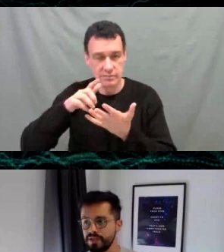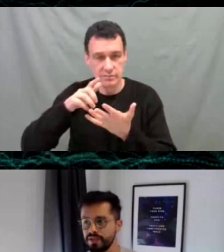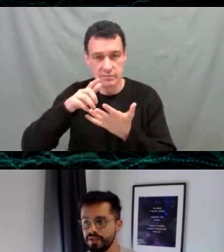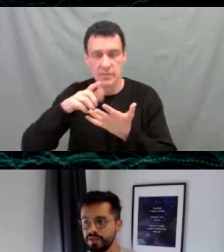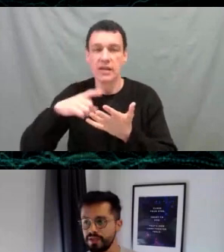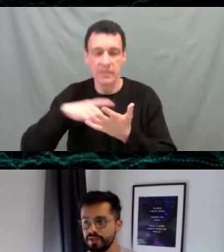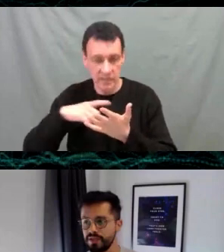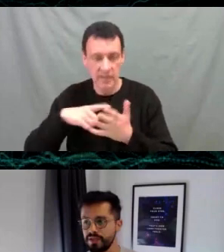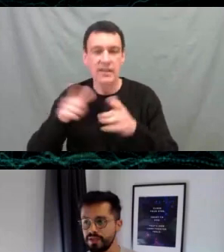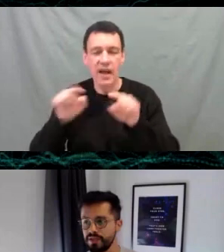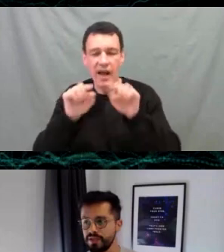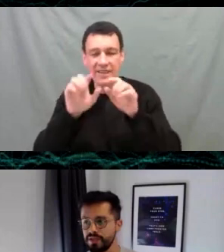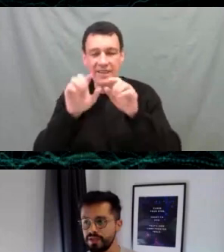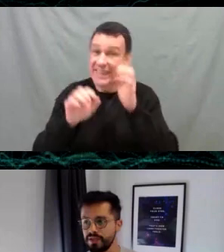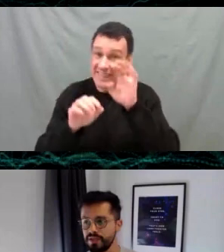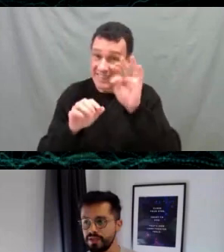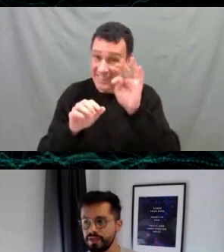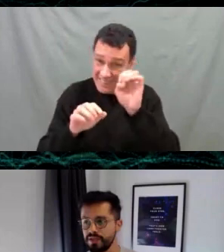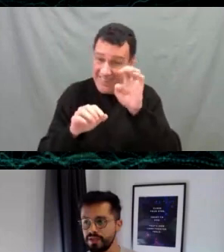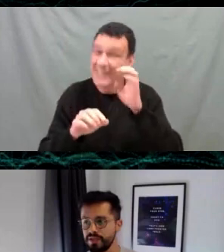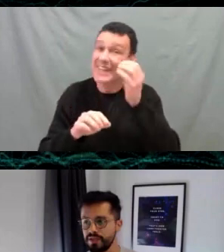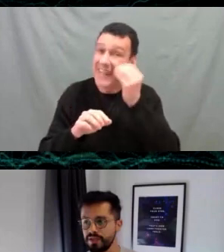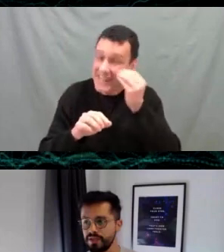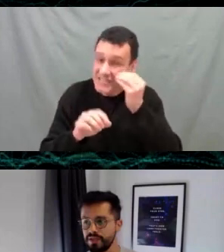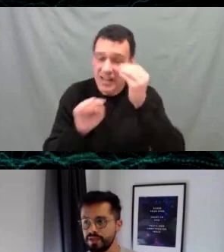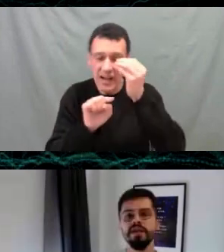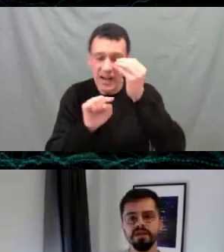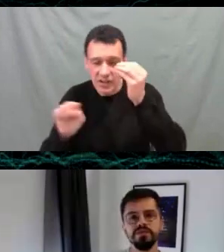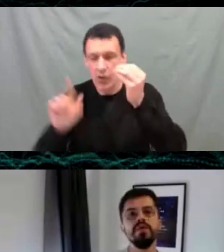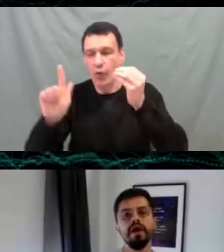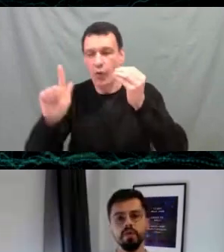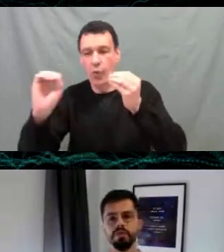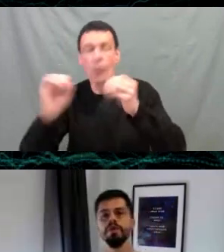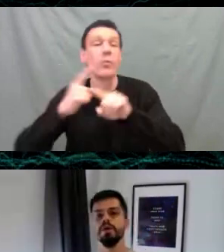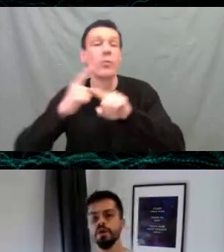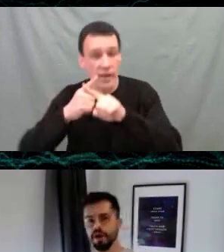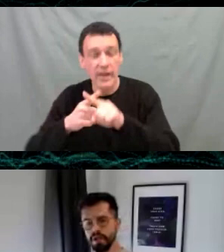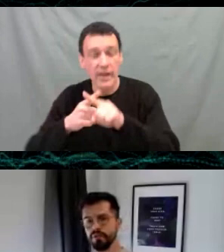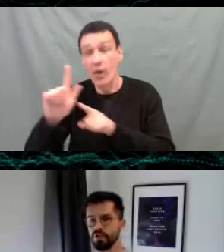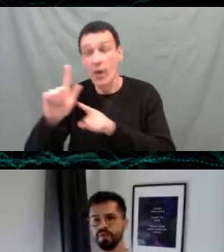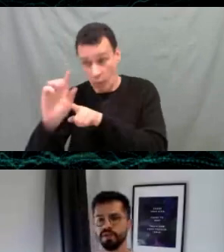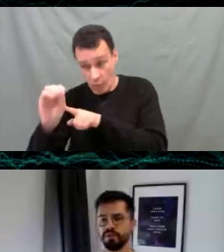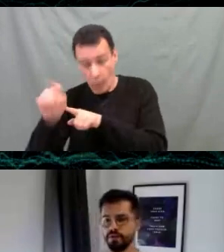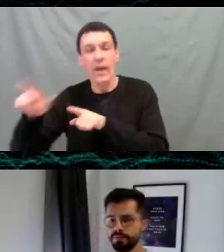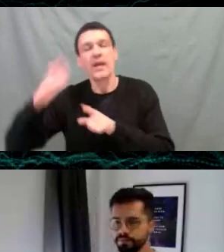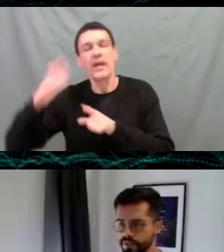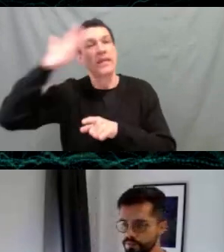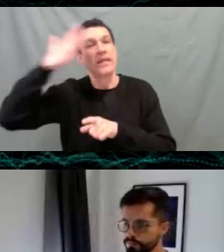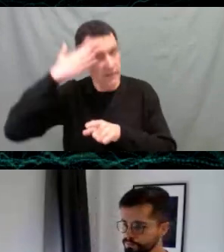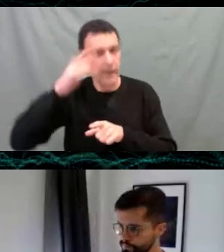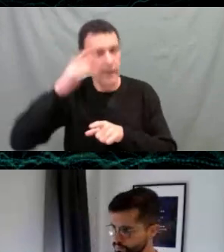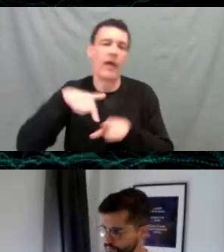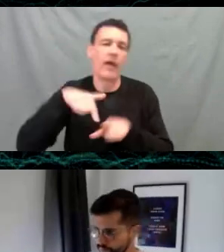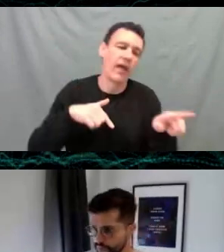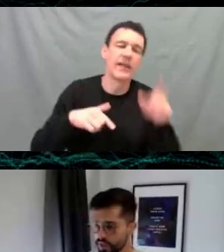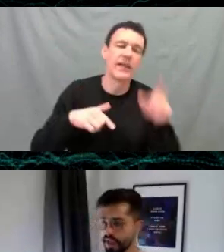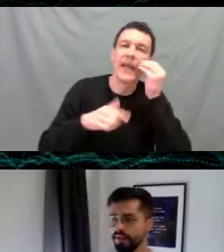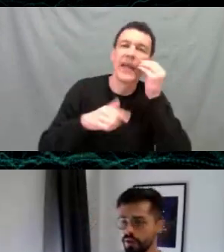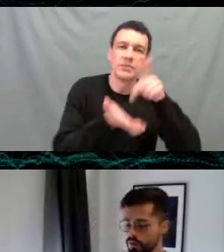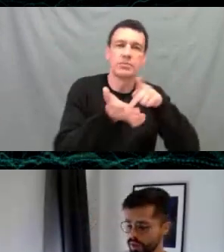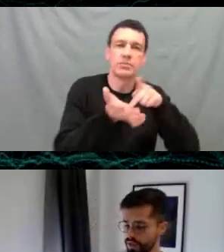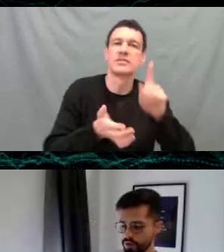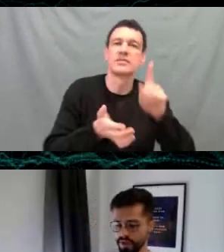score Teste Ponto gol porque assim é a forma como o gol reconhece que isso é um arquivo de teste né